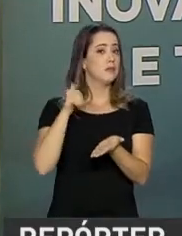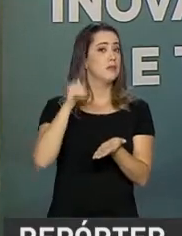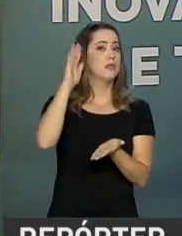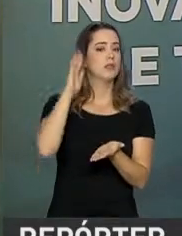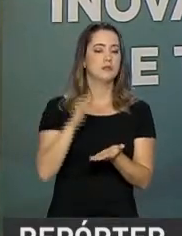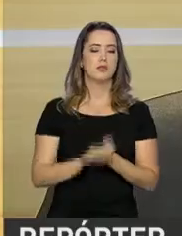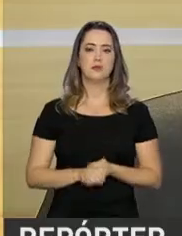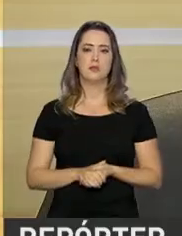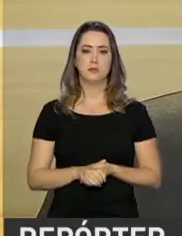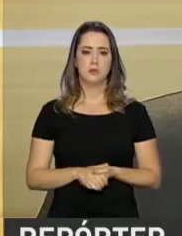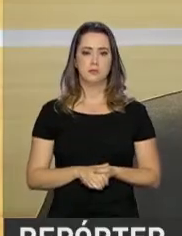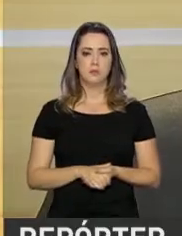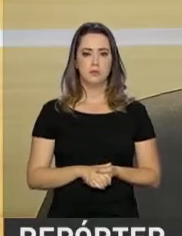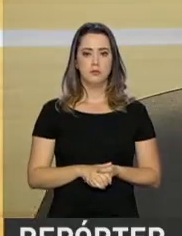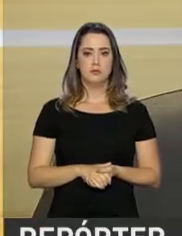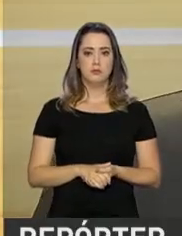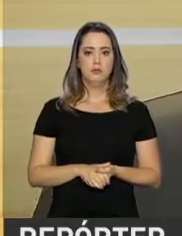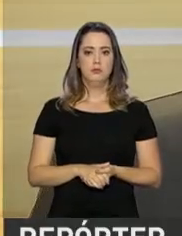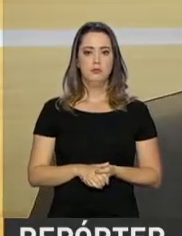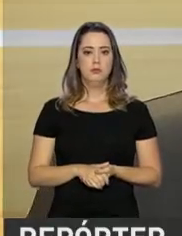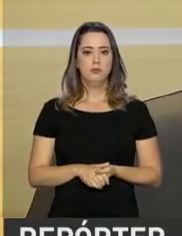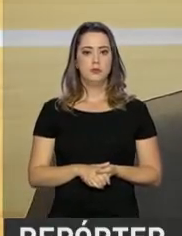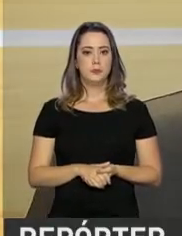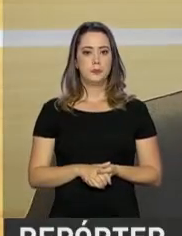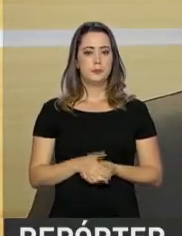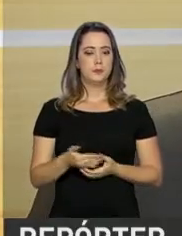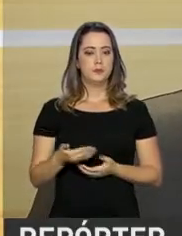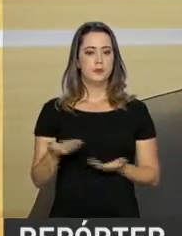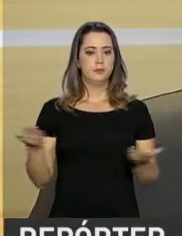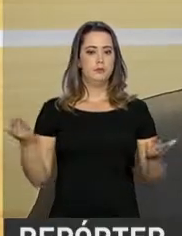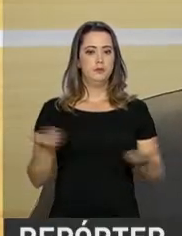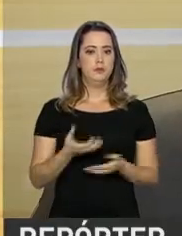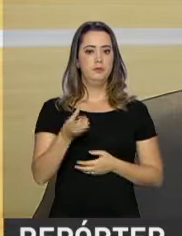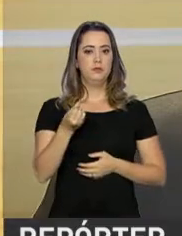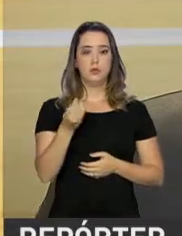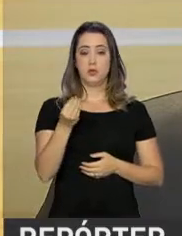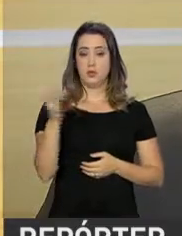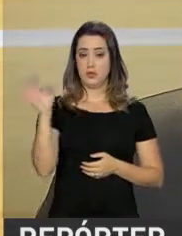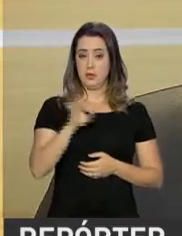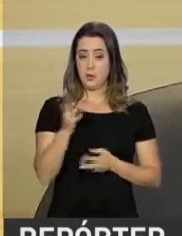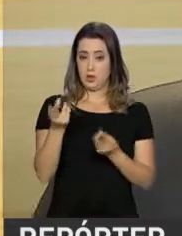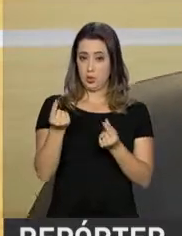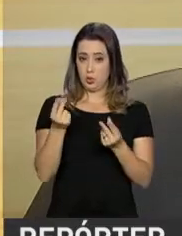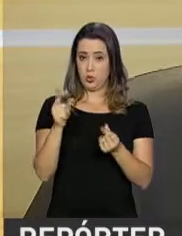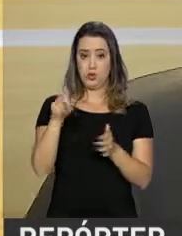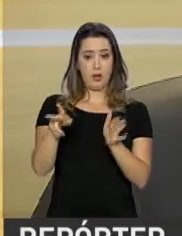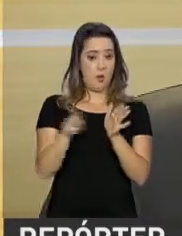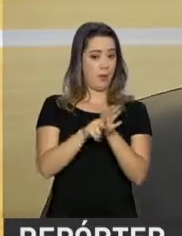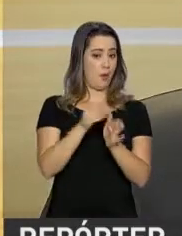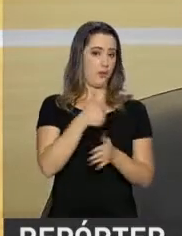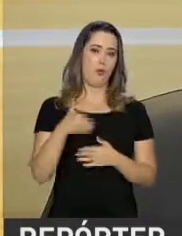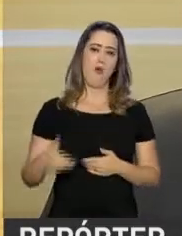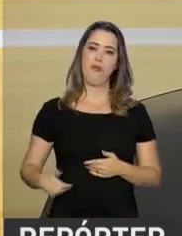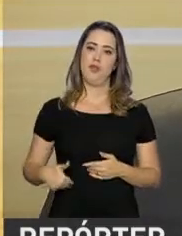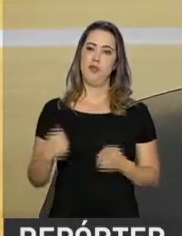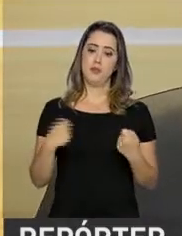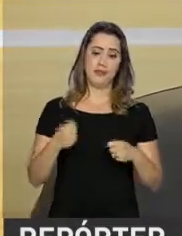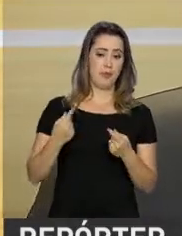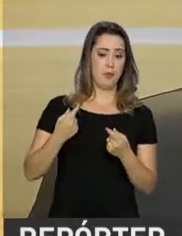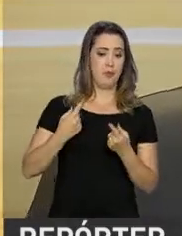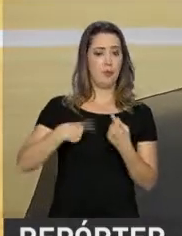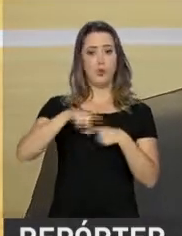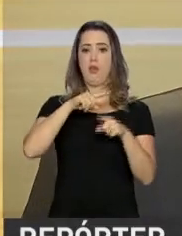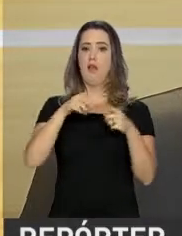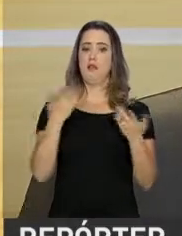produtos estamos hoje com 60% público 40% privado e precisamos inverter isso a